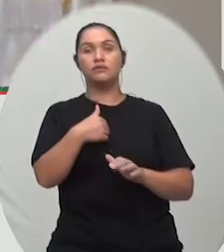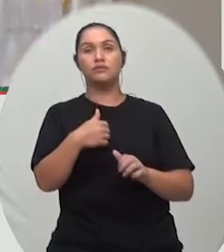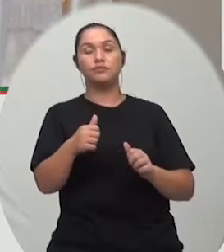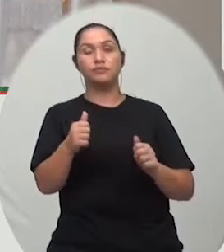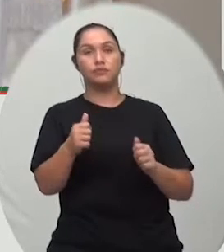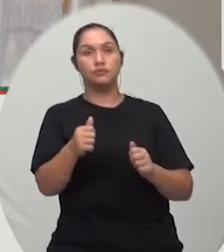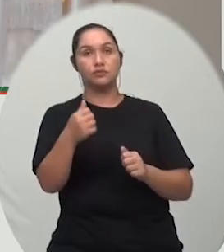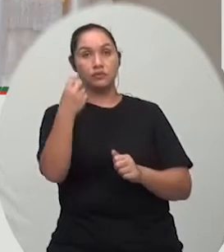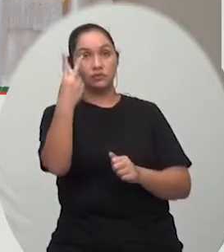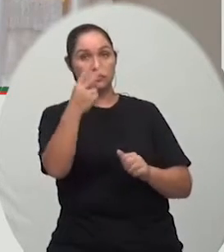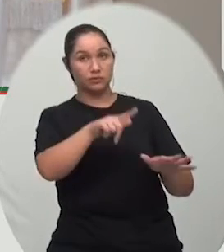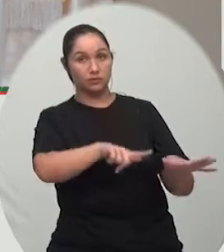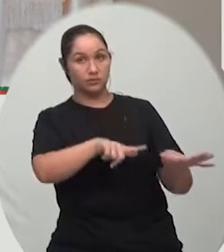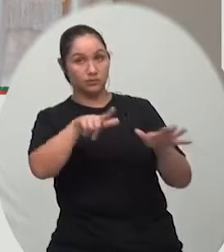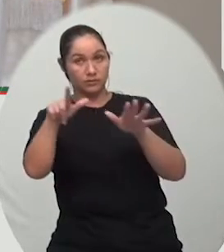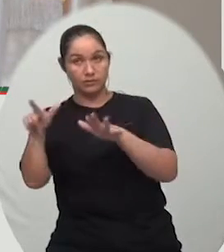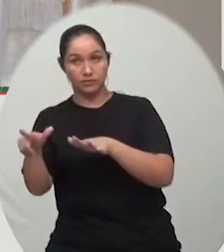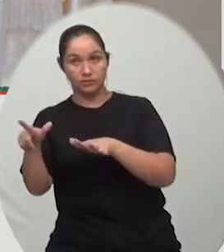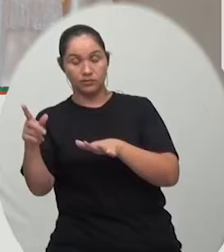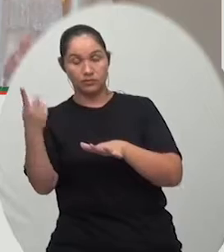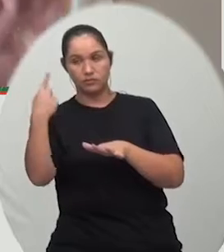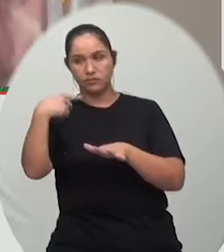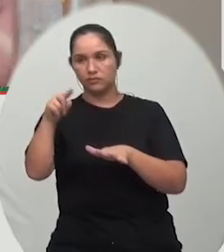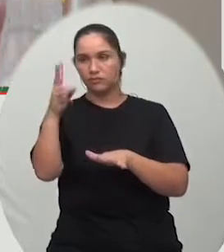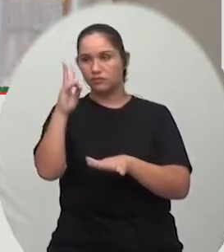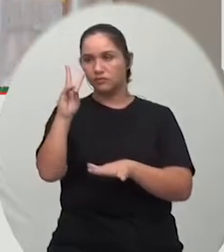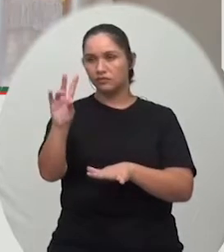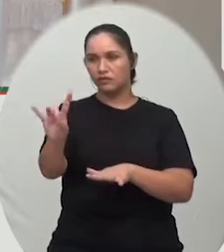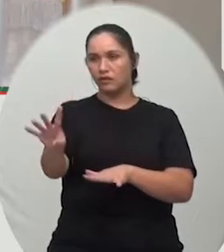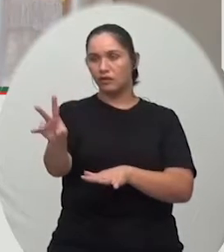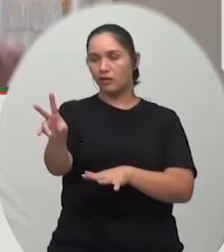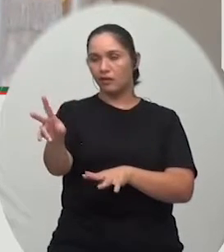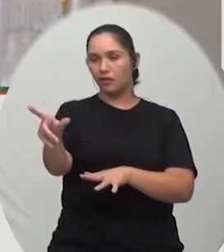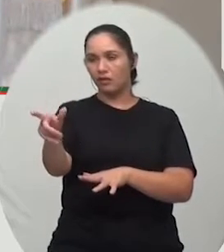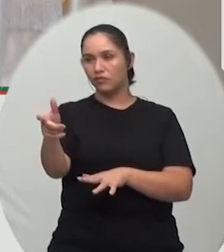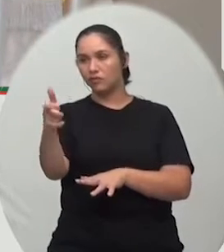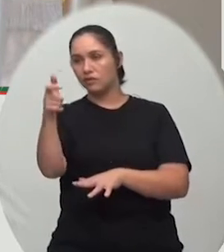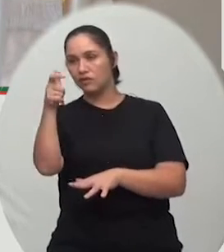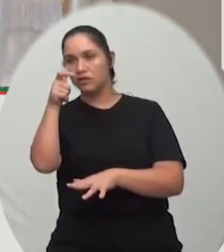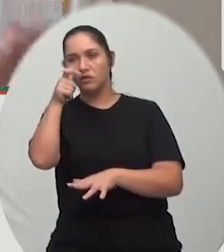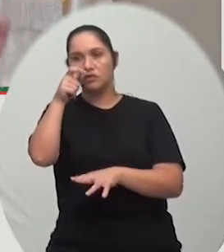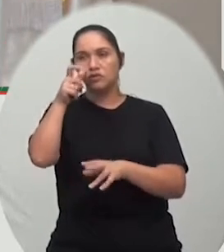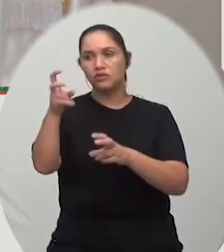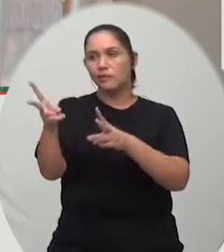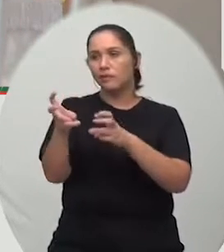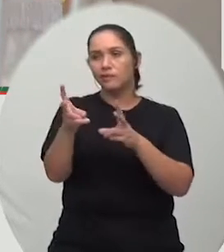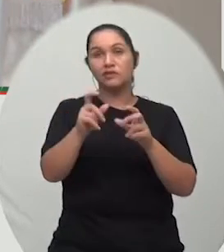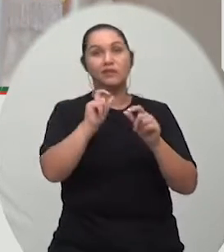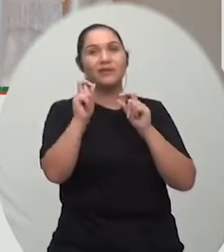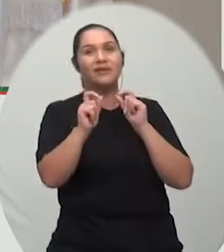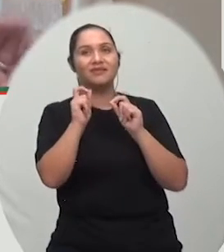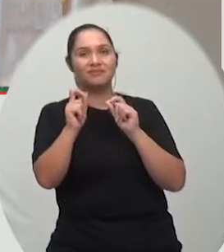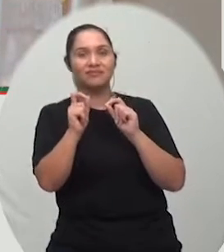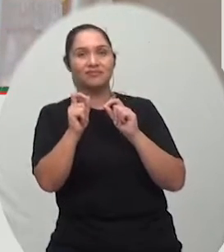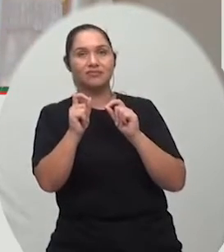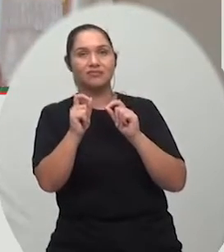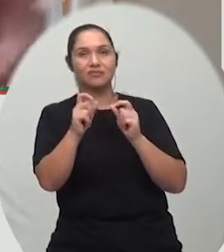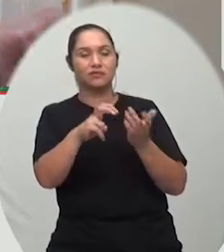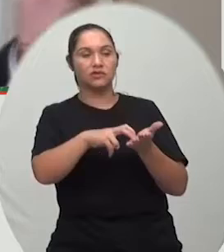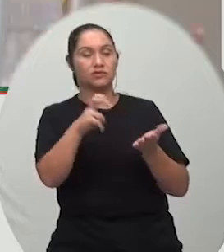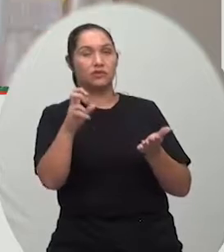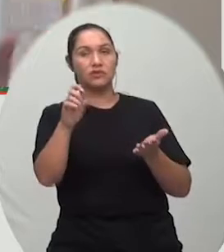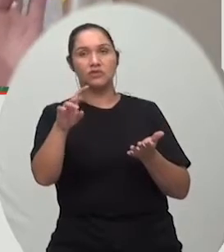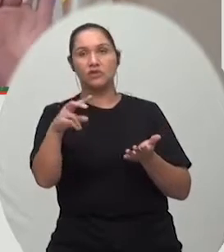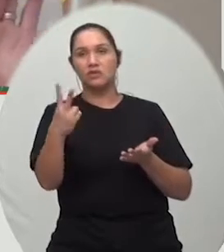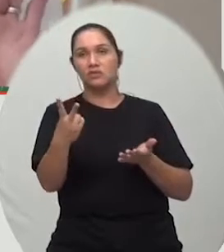agora, durante 2 semanas, e aí a gente ficou acompanhando e analisamos mesmo, que realmente, pela manhã,